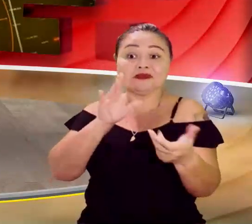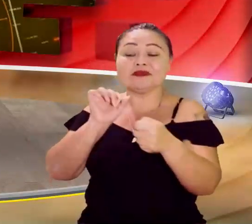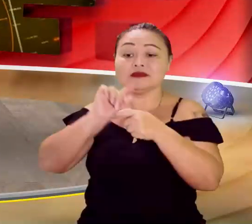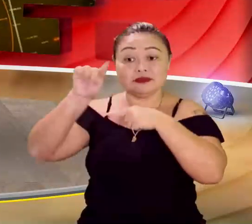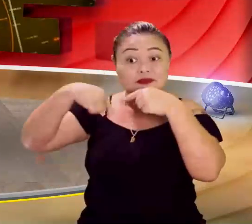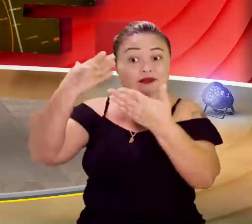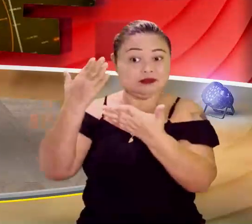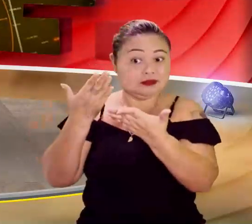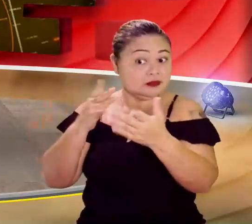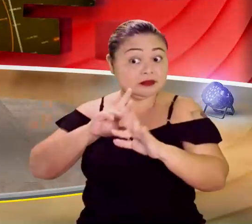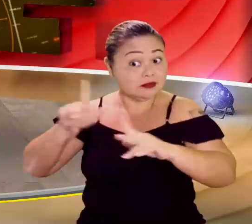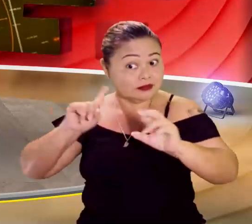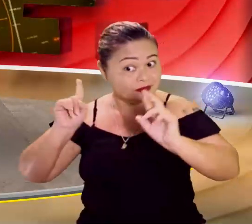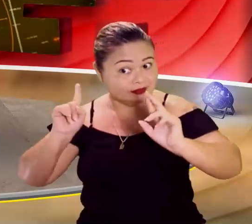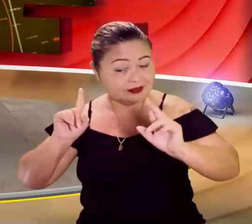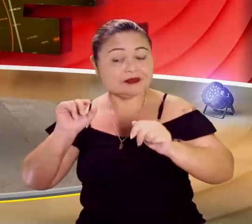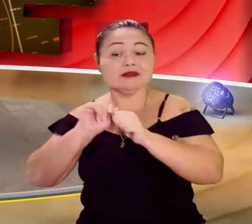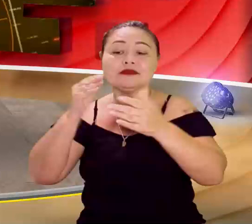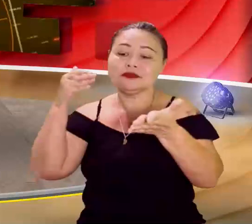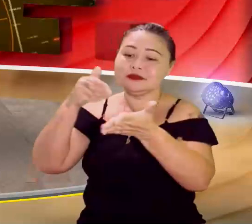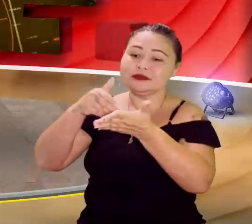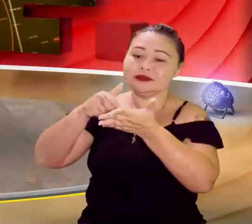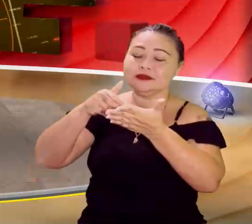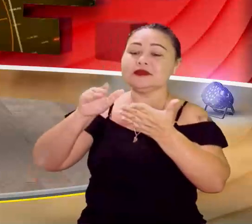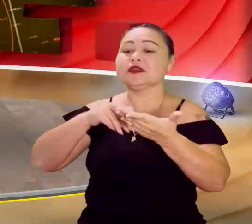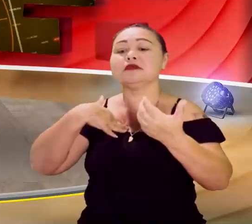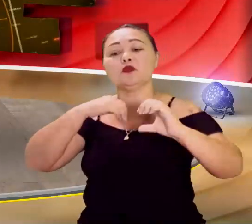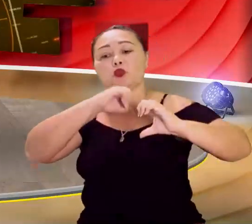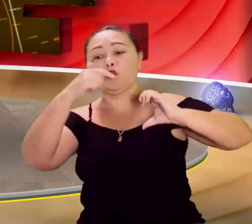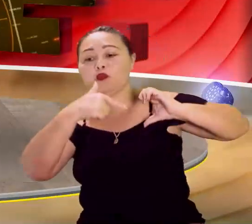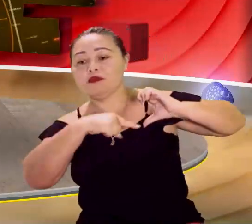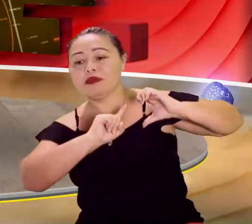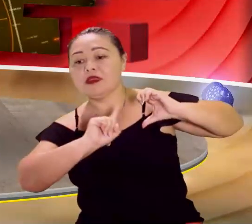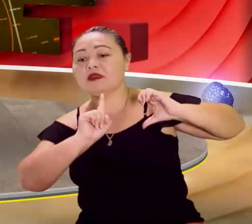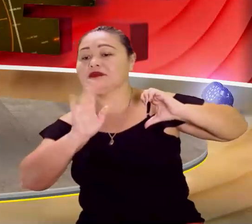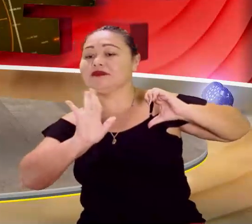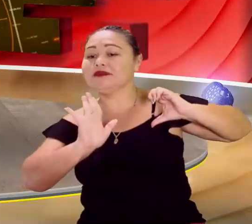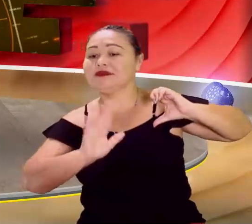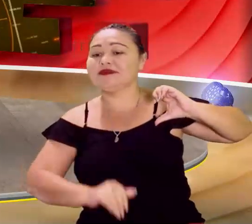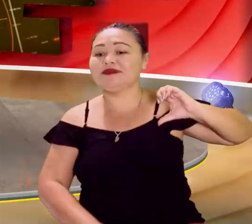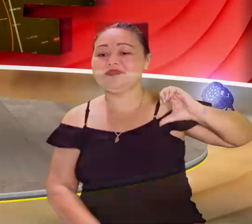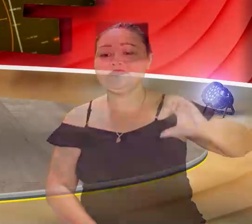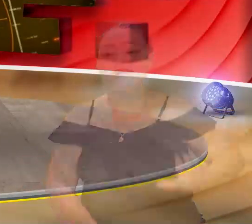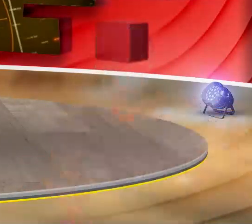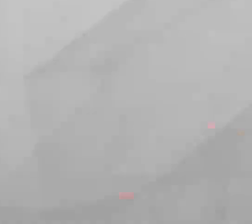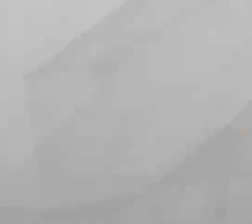que a próxima não será diferente. Até lá, aquele beijo no coração. Tchau, tchau.